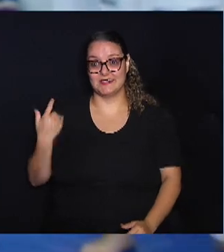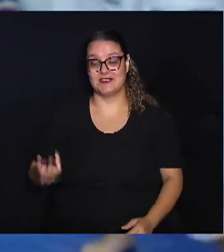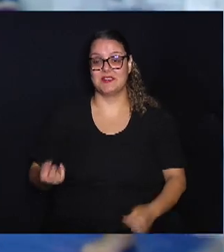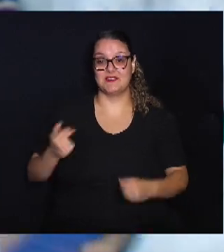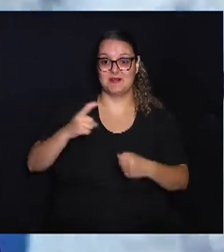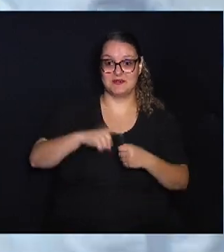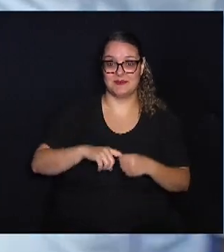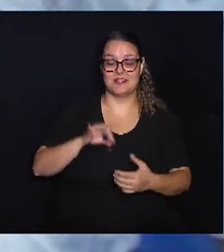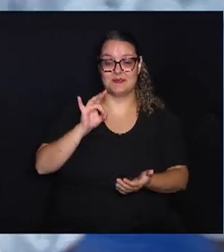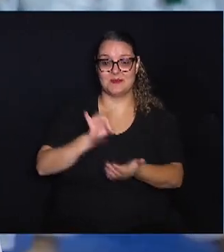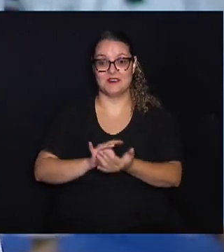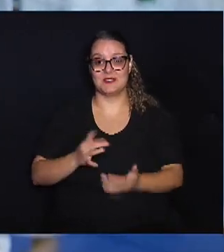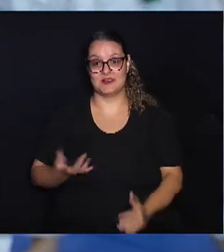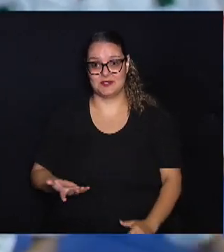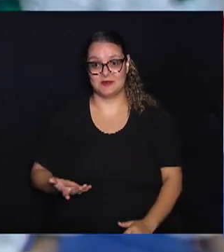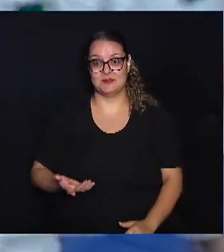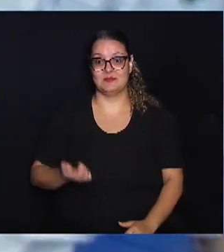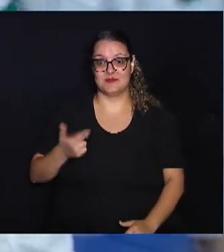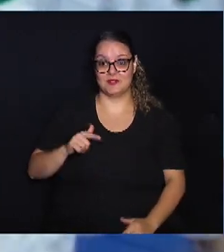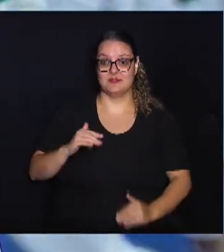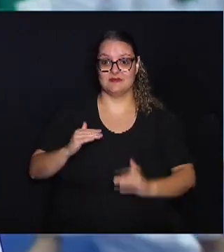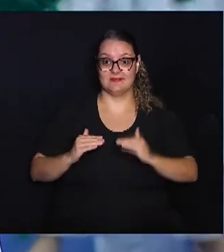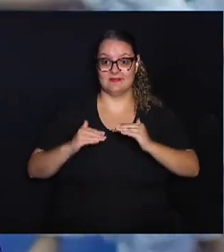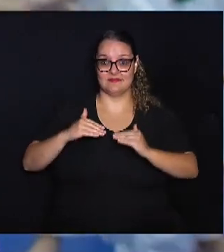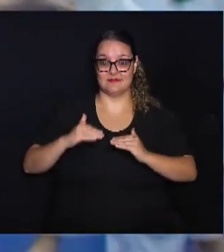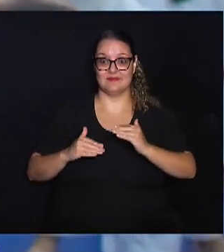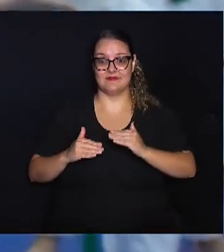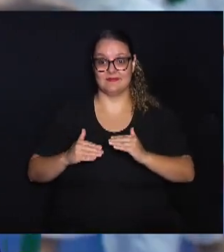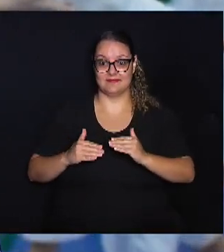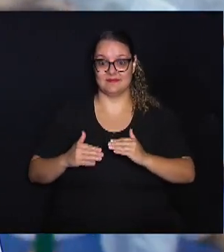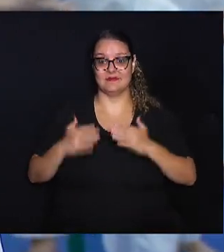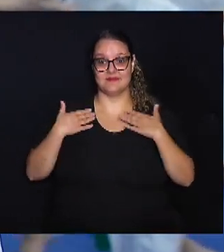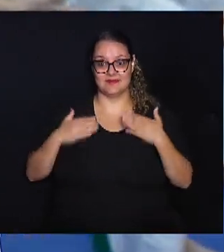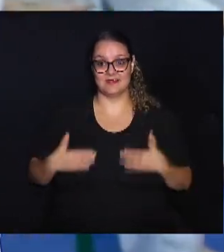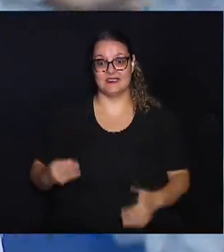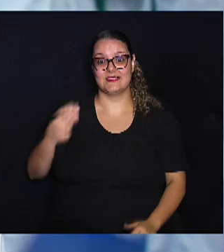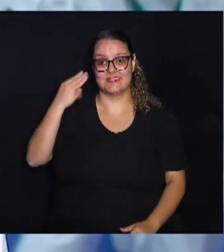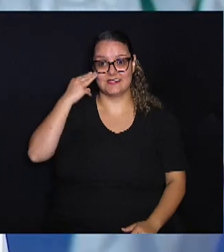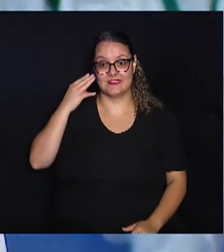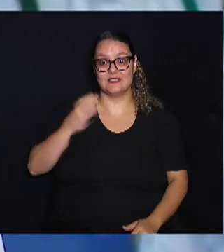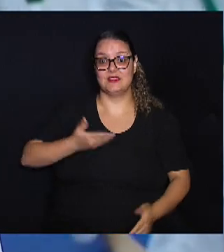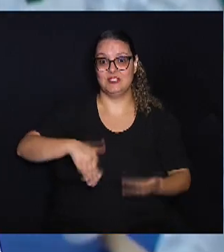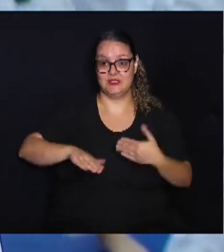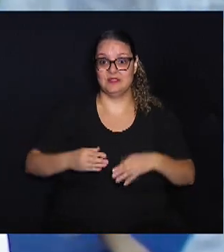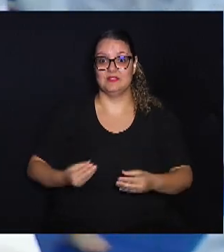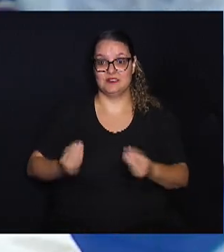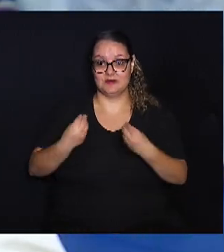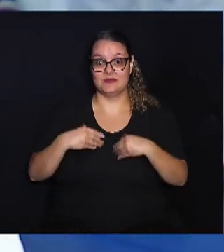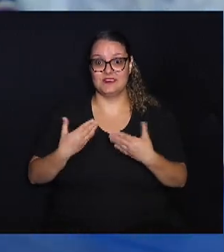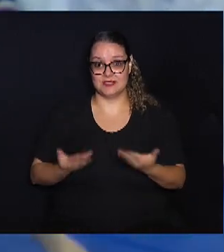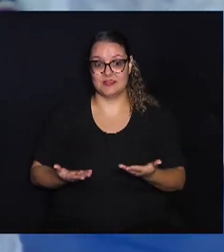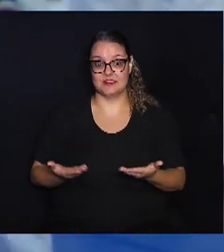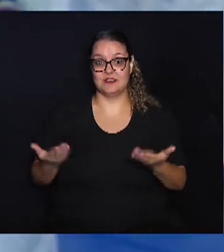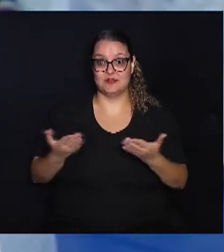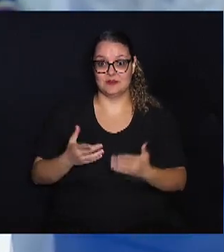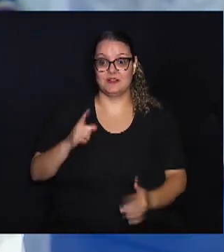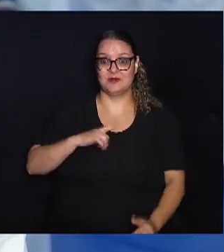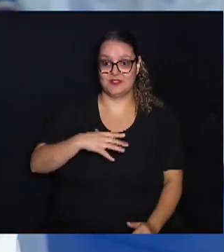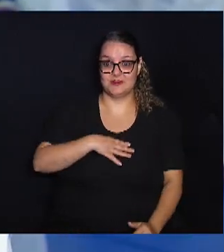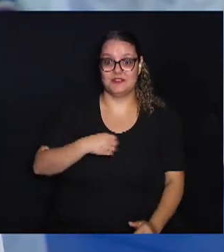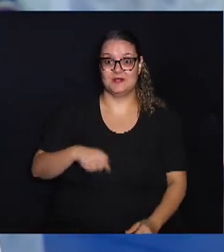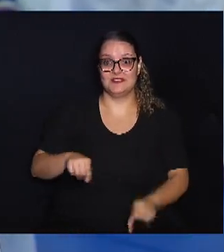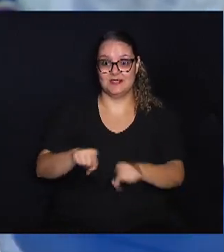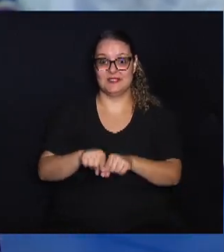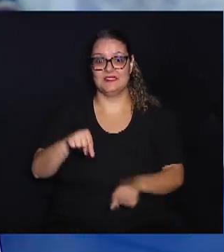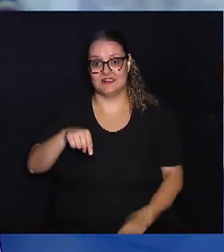para realmente manter esse equilíbrio do corpo e da mente, né? E o karatê nos proporciona isso, né? Então hoje eu tenho um filho também, não tá aqui